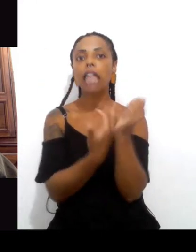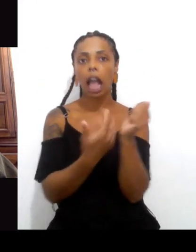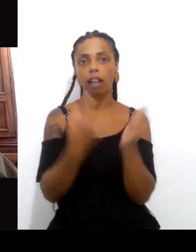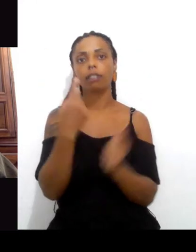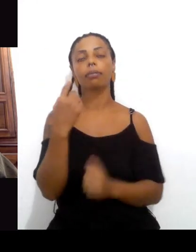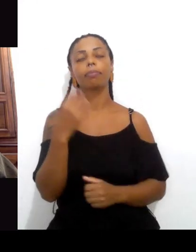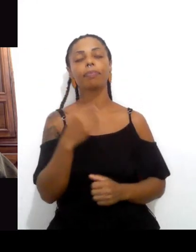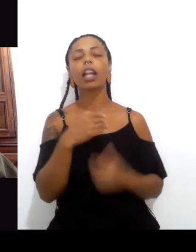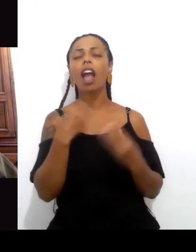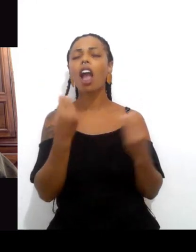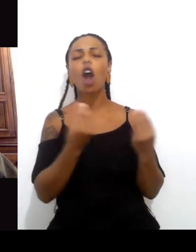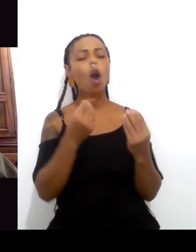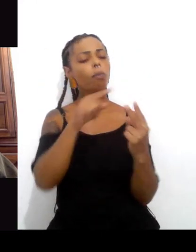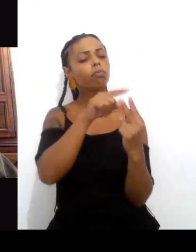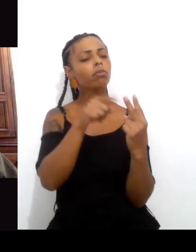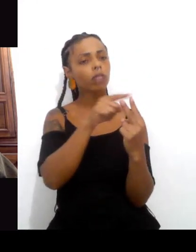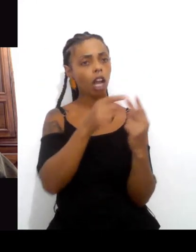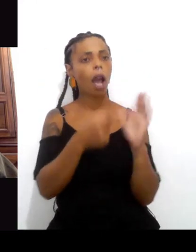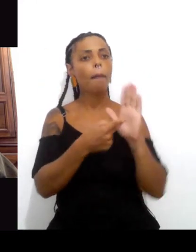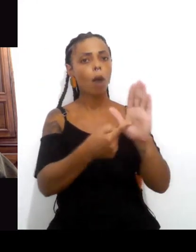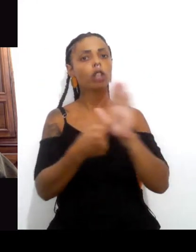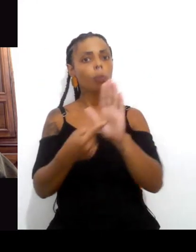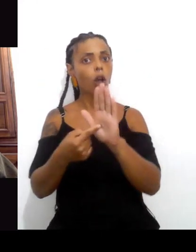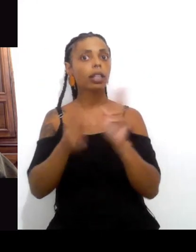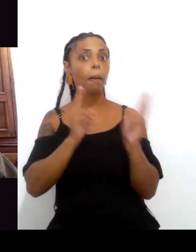o artista nessas duas obras